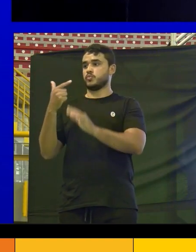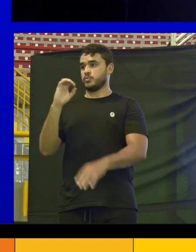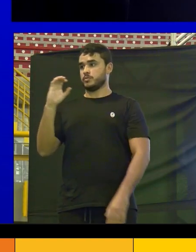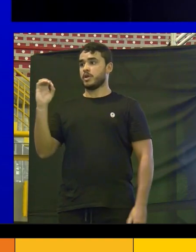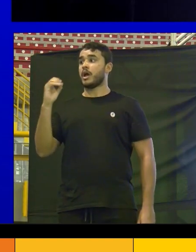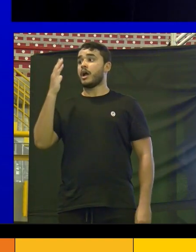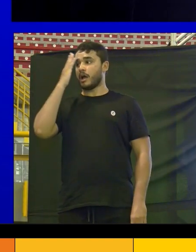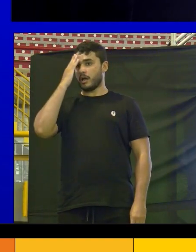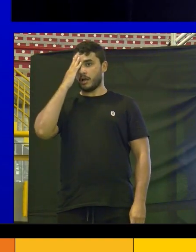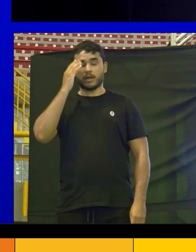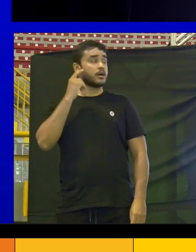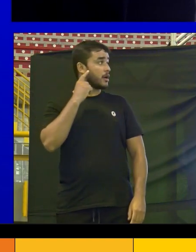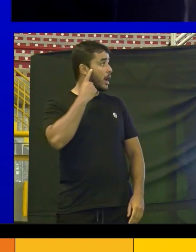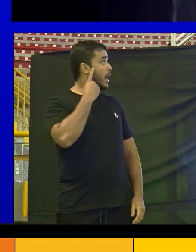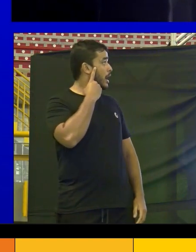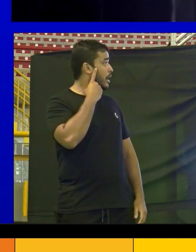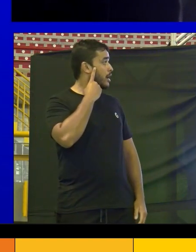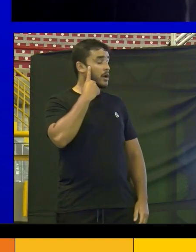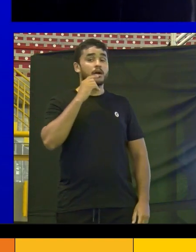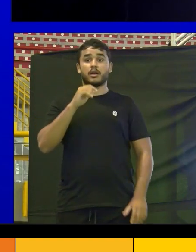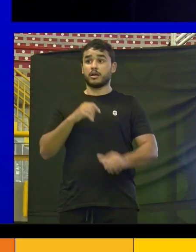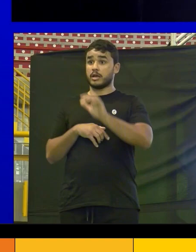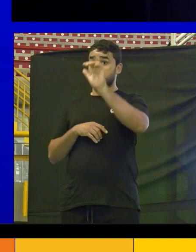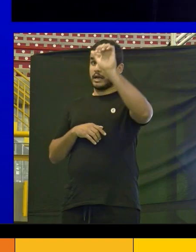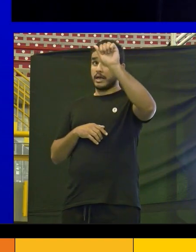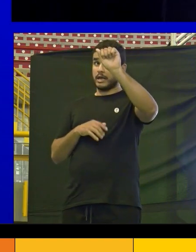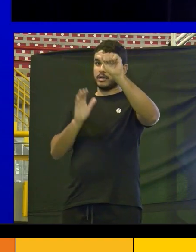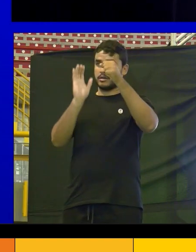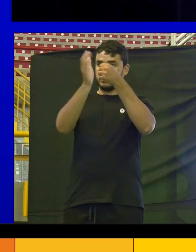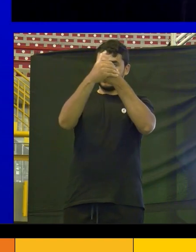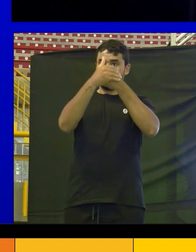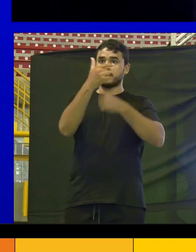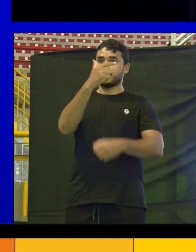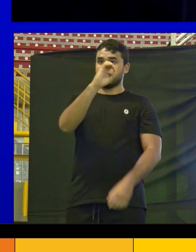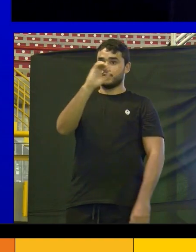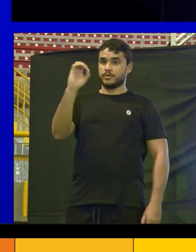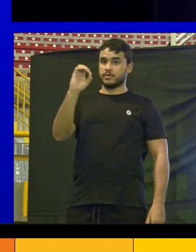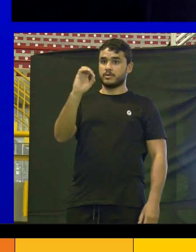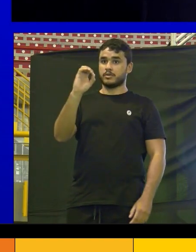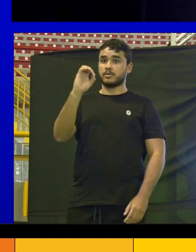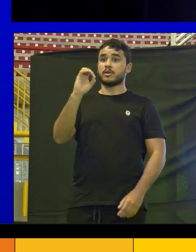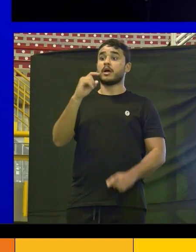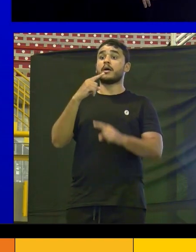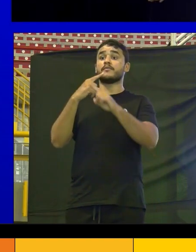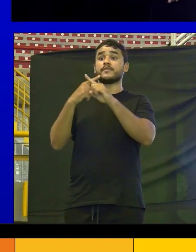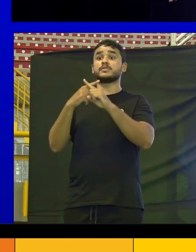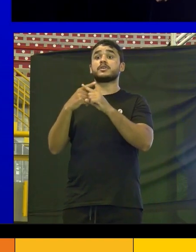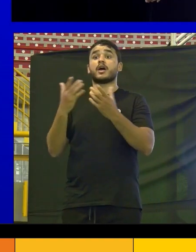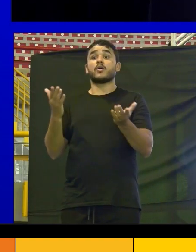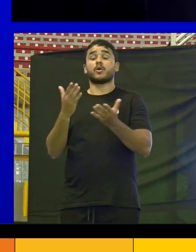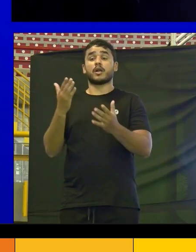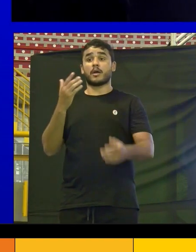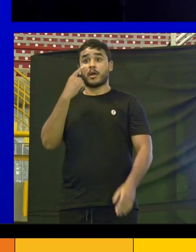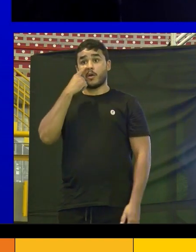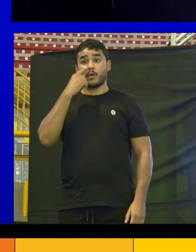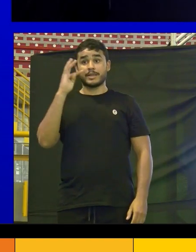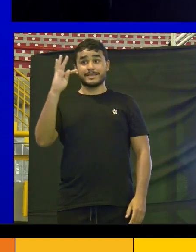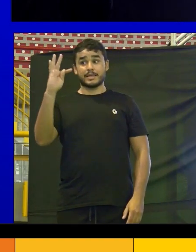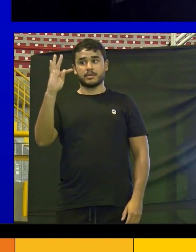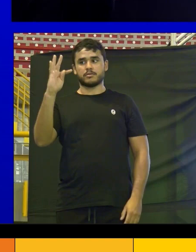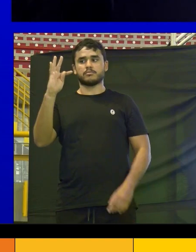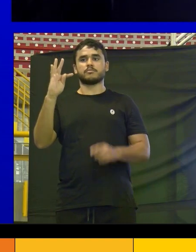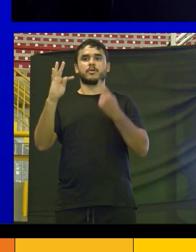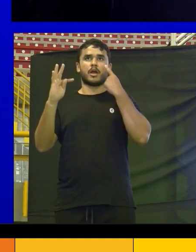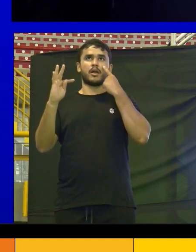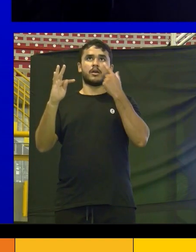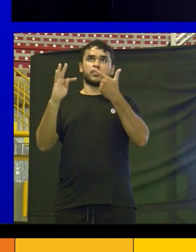já sabemos que A é 200. Então, quem vai multiplicar a letra T é 200. E o B, como a